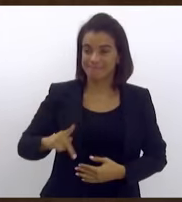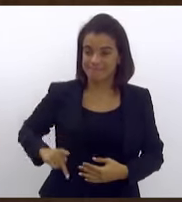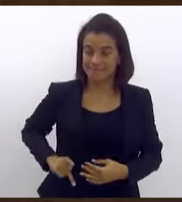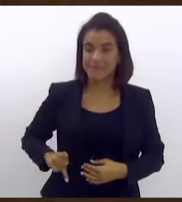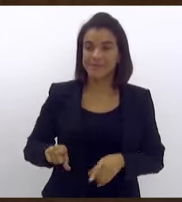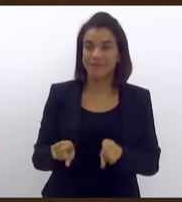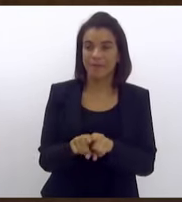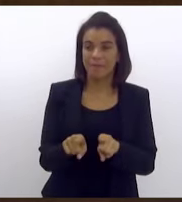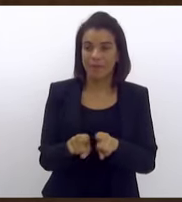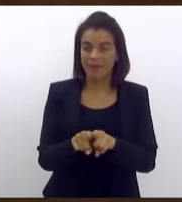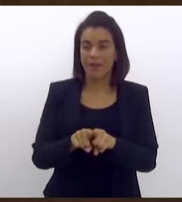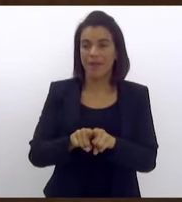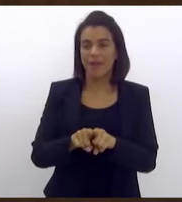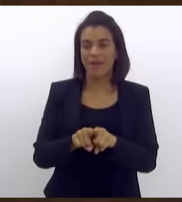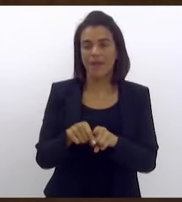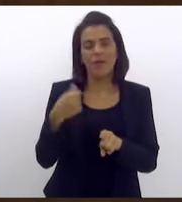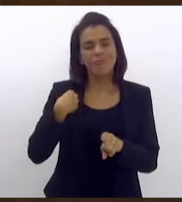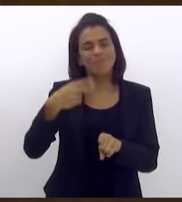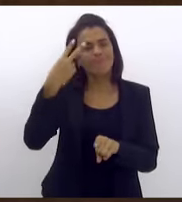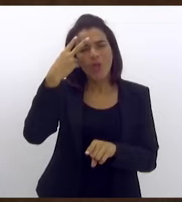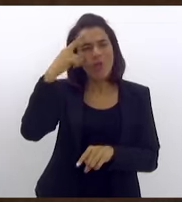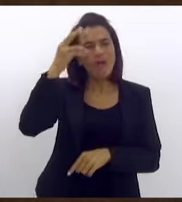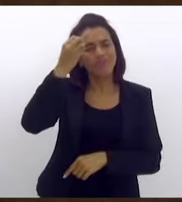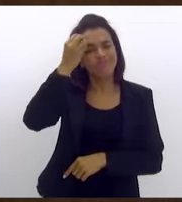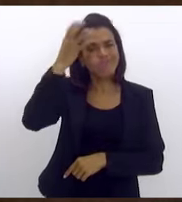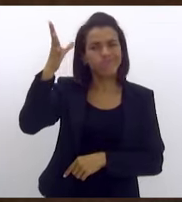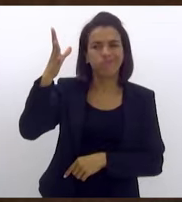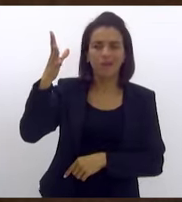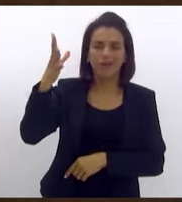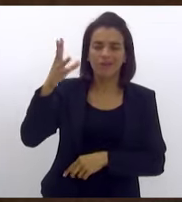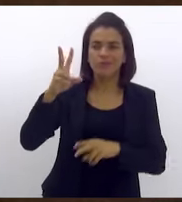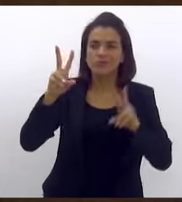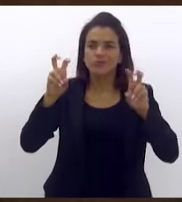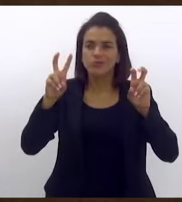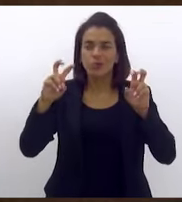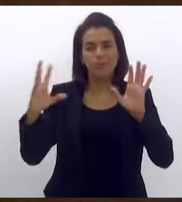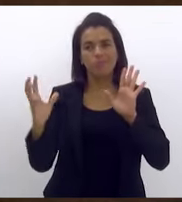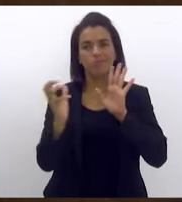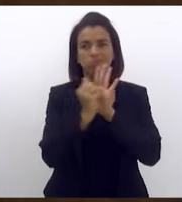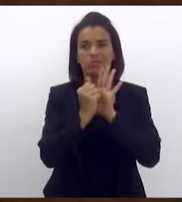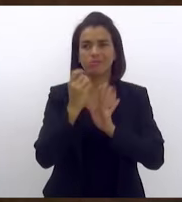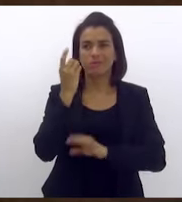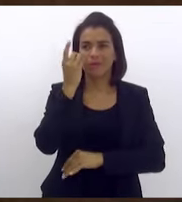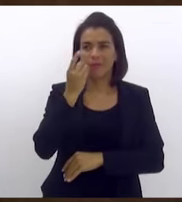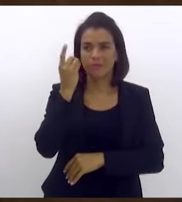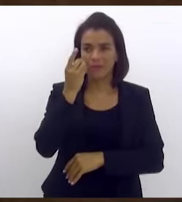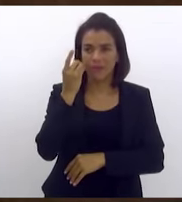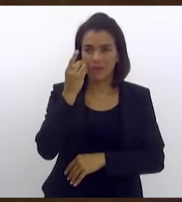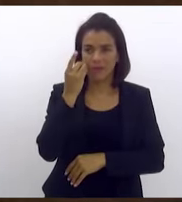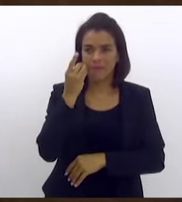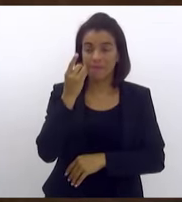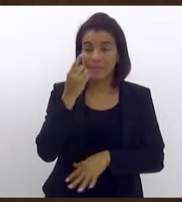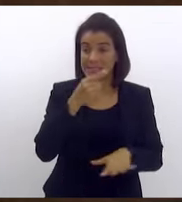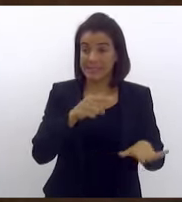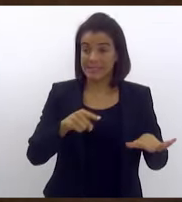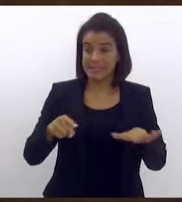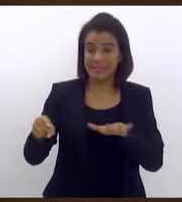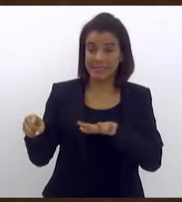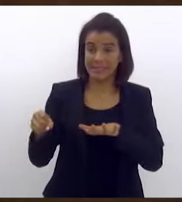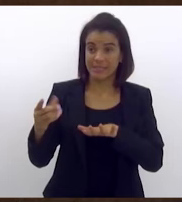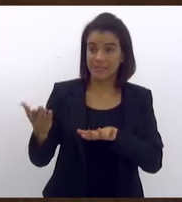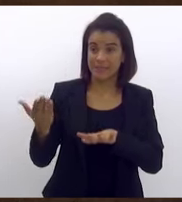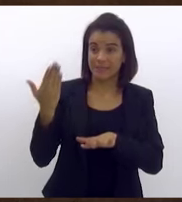quero. Eu não me lembro de ter tido nenhum tipo de registro aqui por outro deputado. Na semana